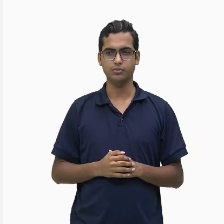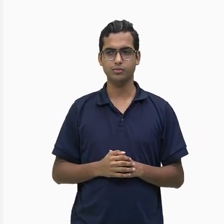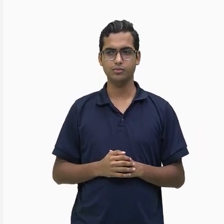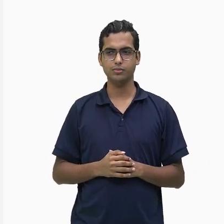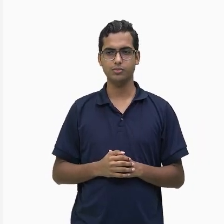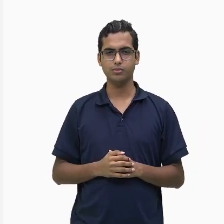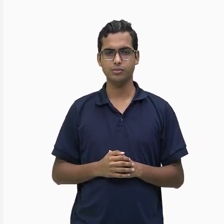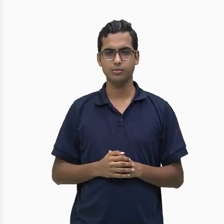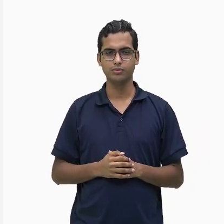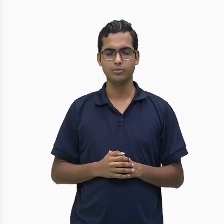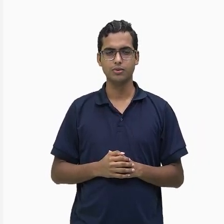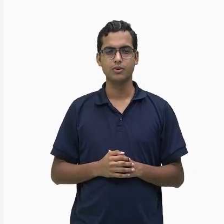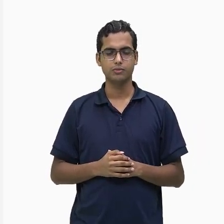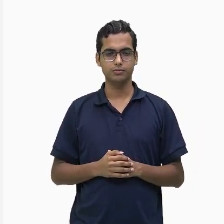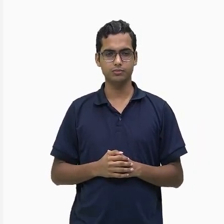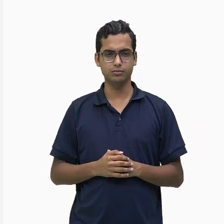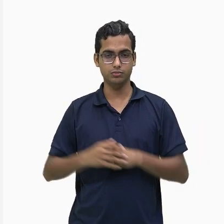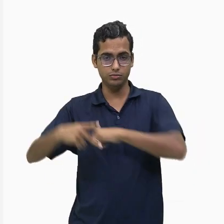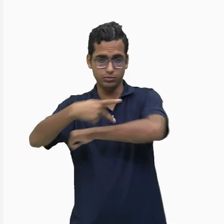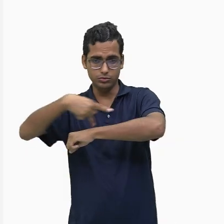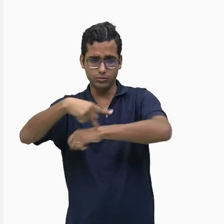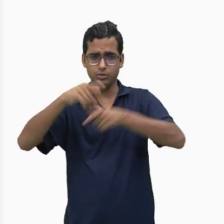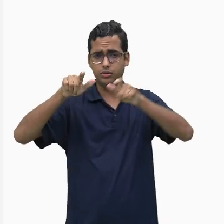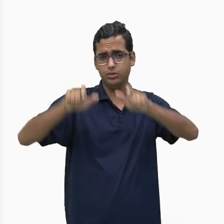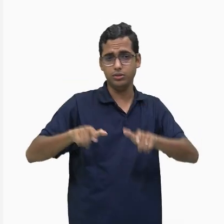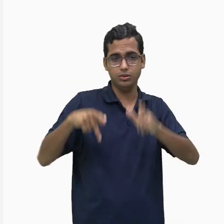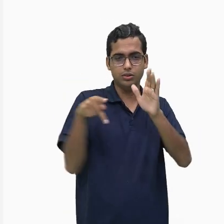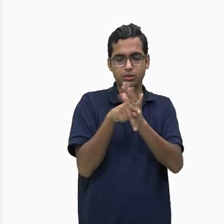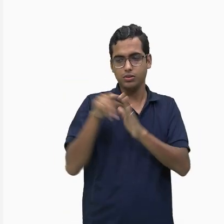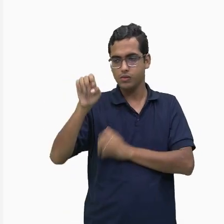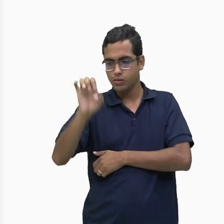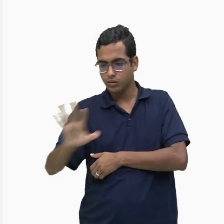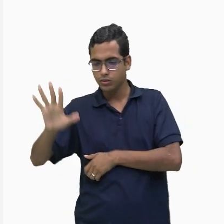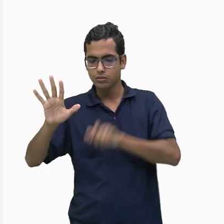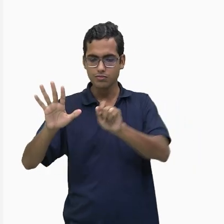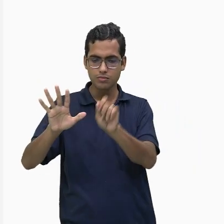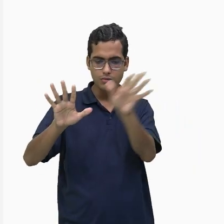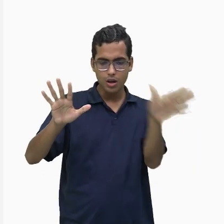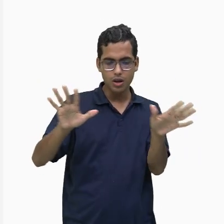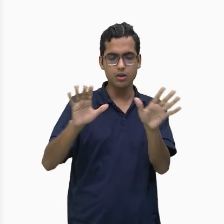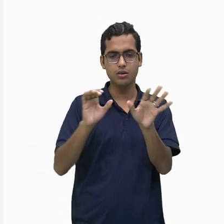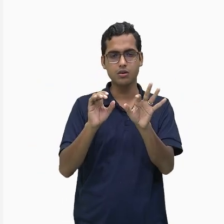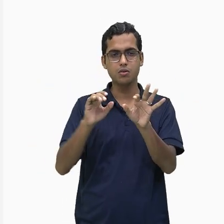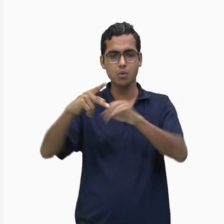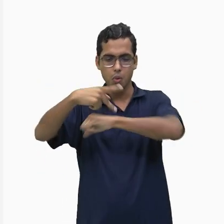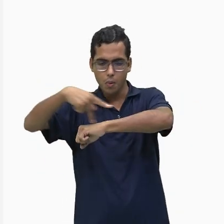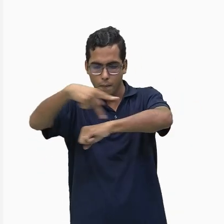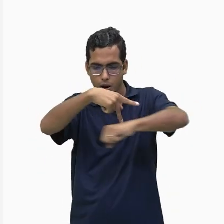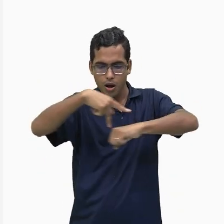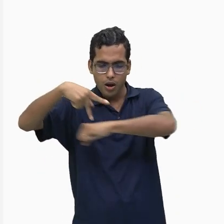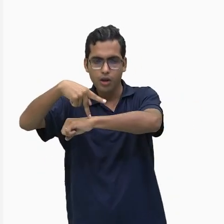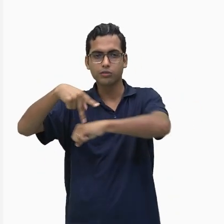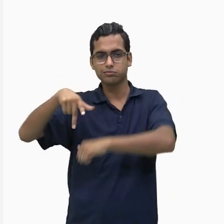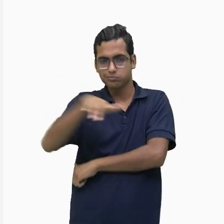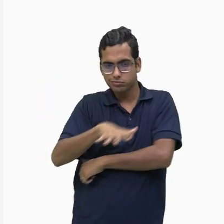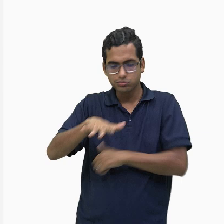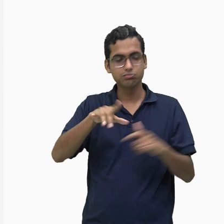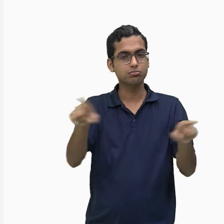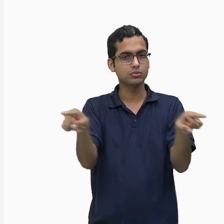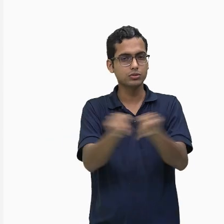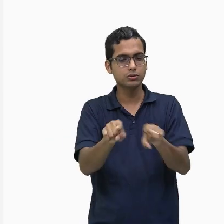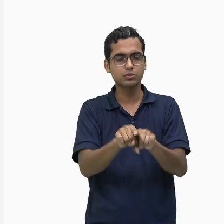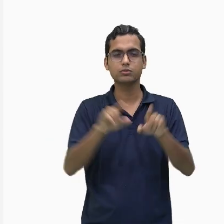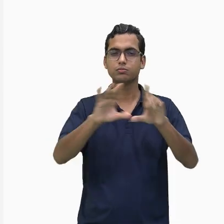localizados na Europa e uma parte na Ásia, ok? Então, observa-se aí que, em relação